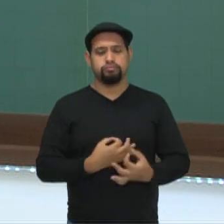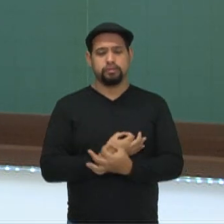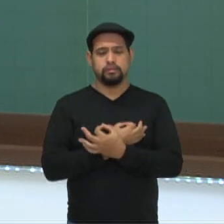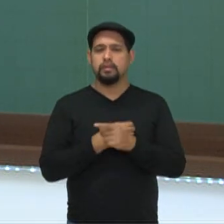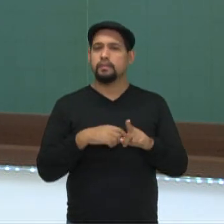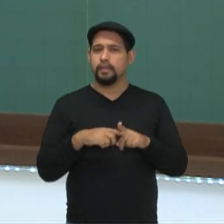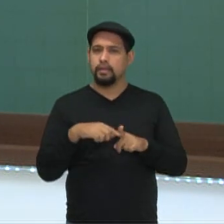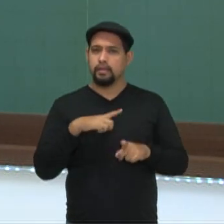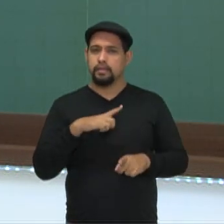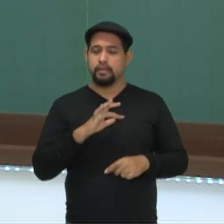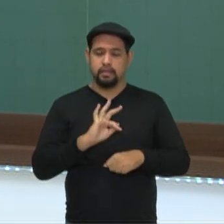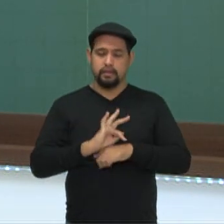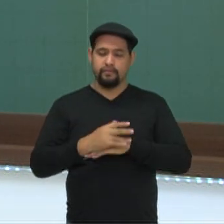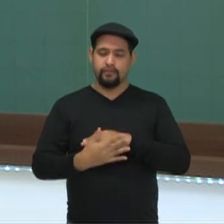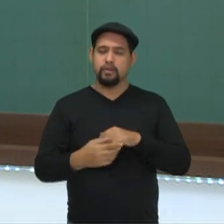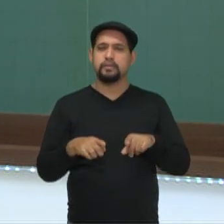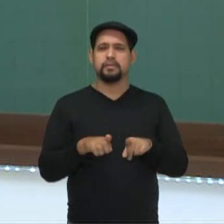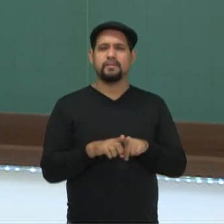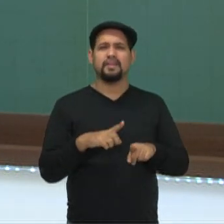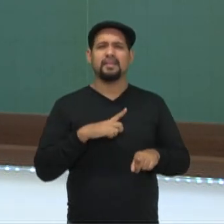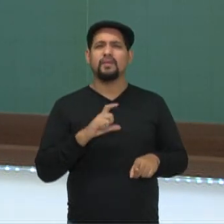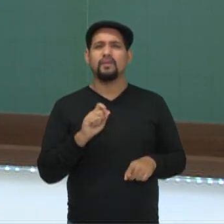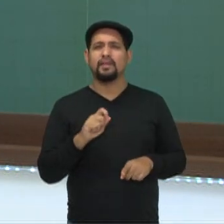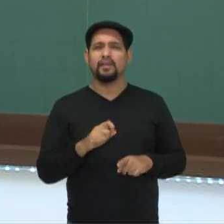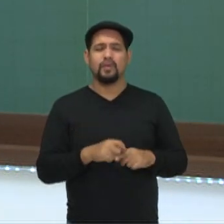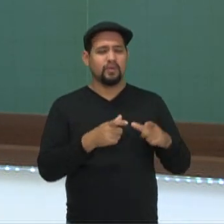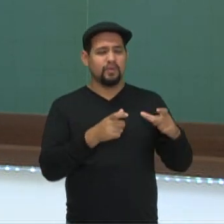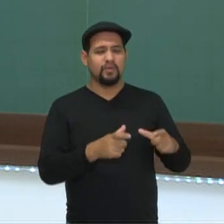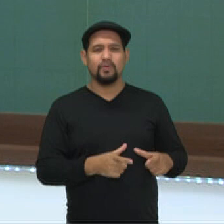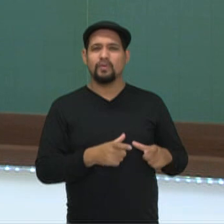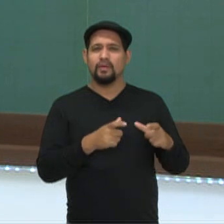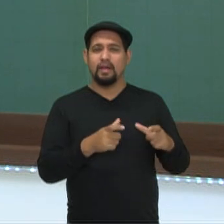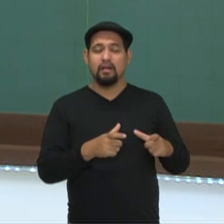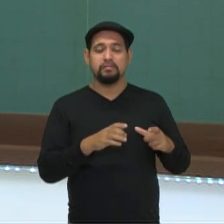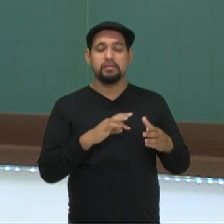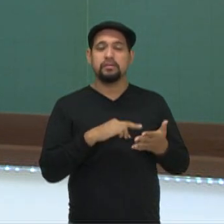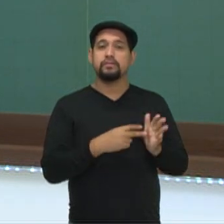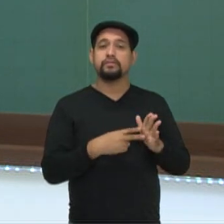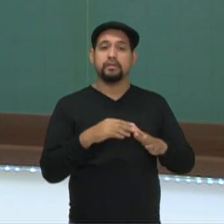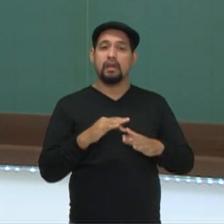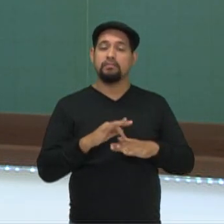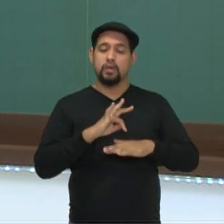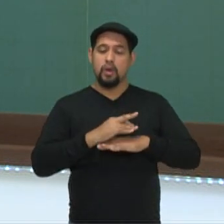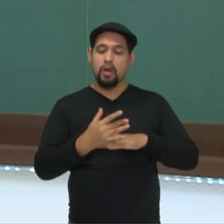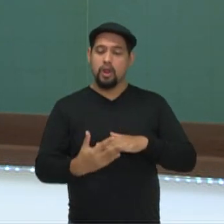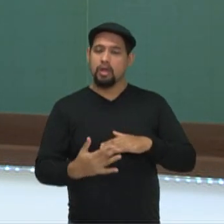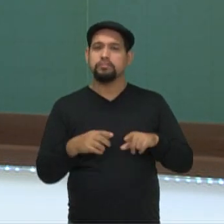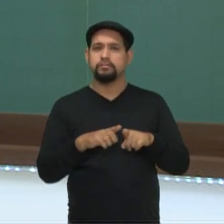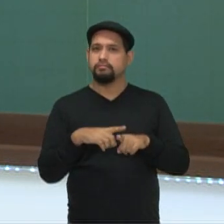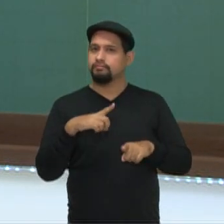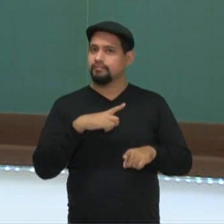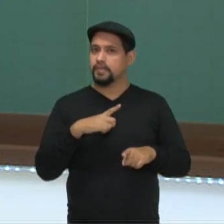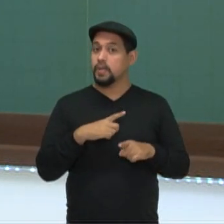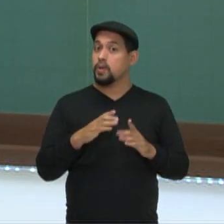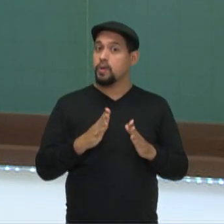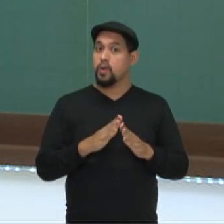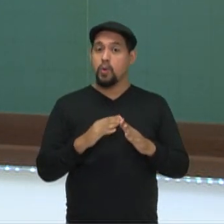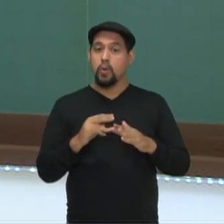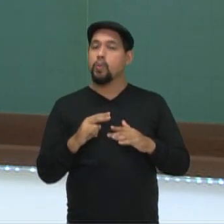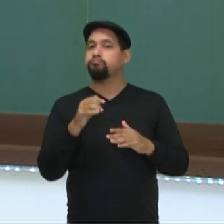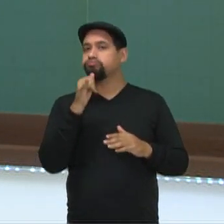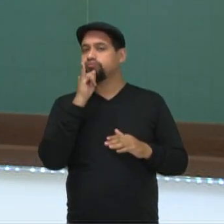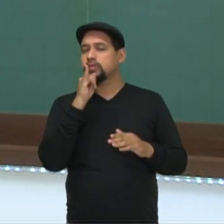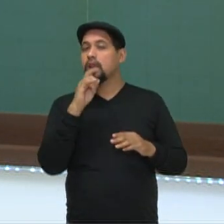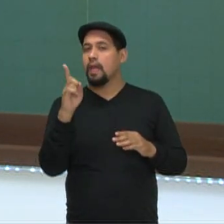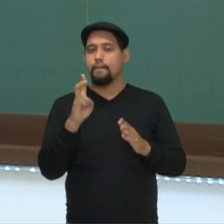em Foz do Iguaçu. Pertinho temos um lugar sagrado natural, que são as cataratas, lugar sagrado para os indígenas. Inclusive tem toda